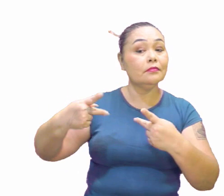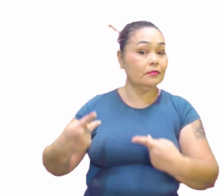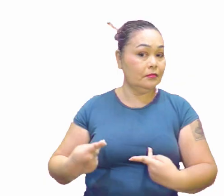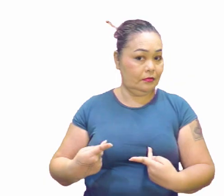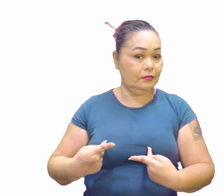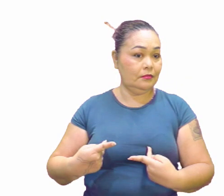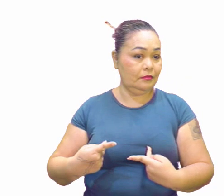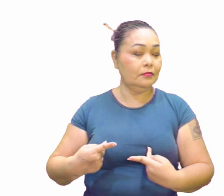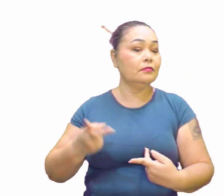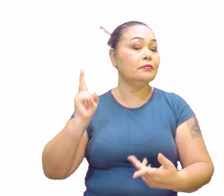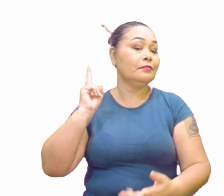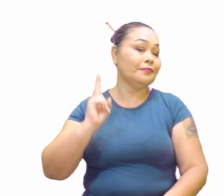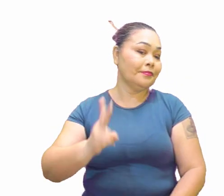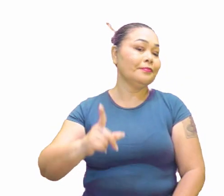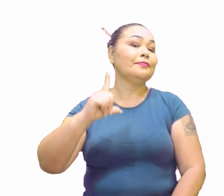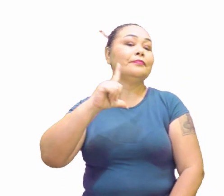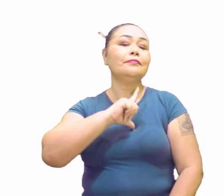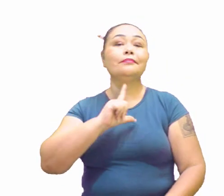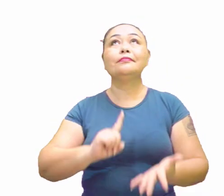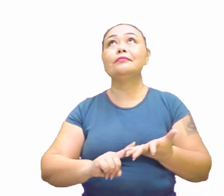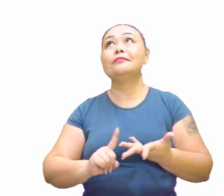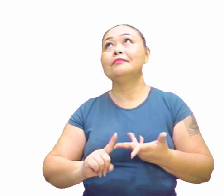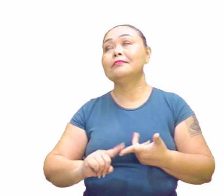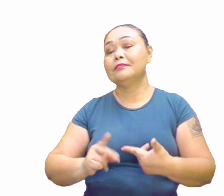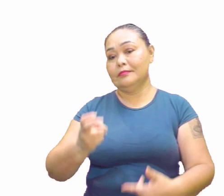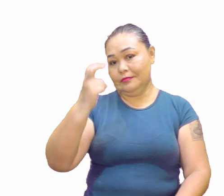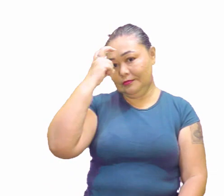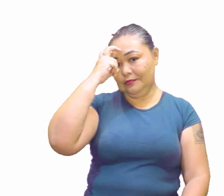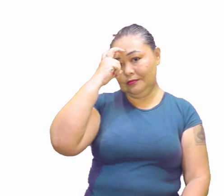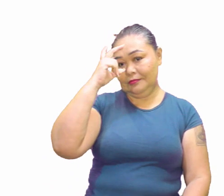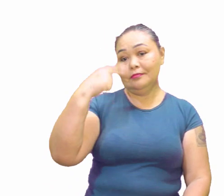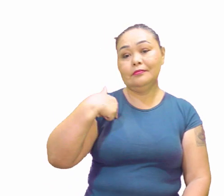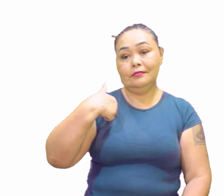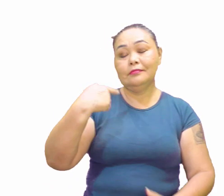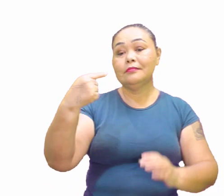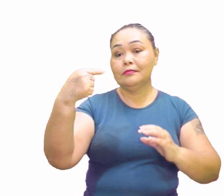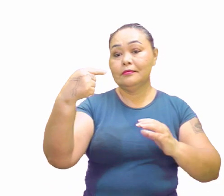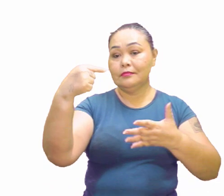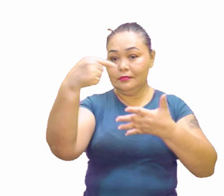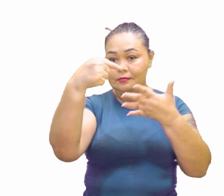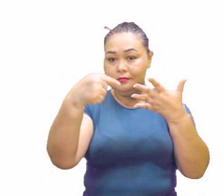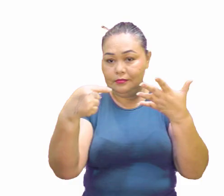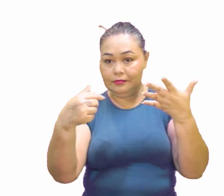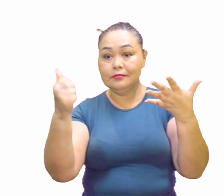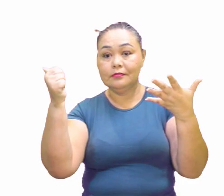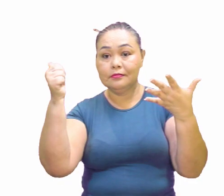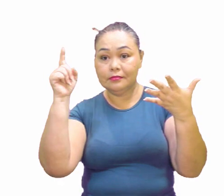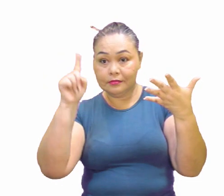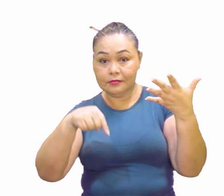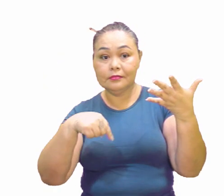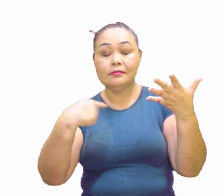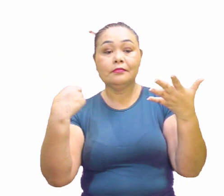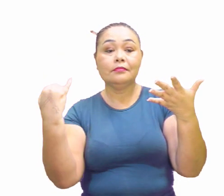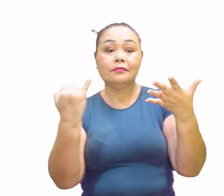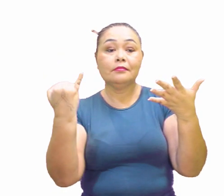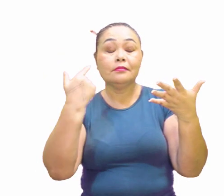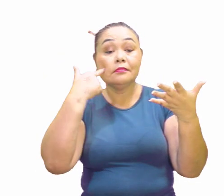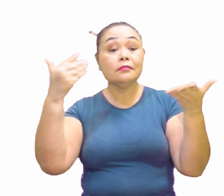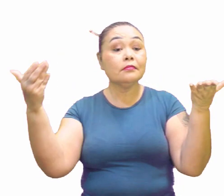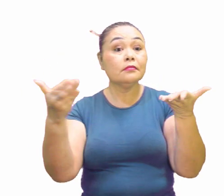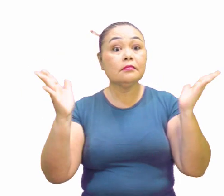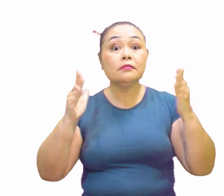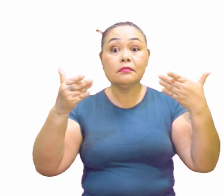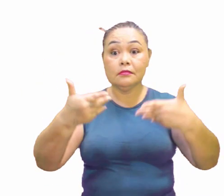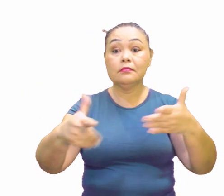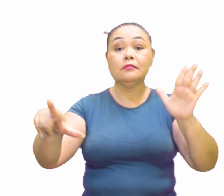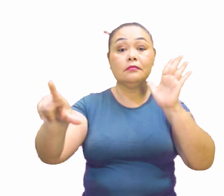humanos. Elas sempre existiram em inúmeras culturas. Um aspecto relevante é que hoje tem-se a ênfase dada